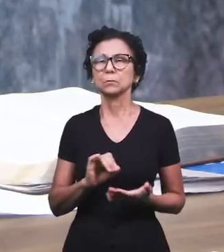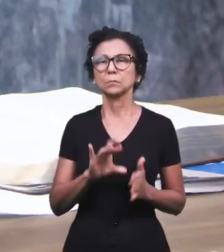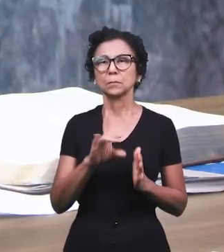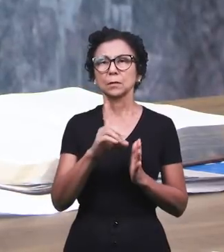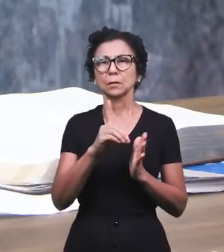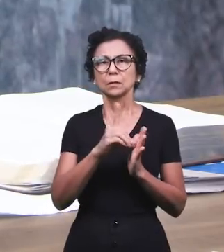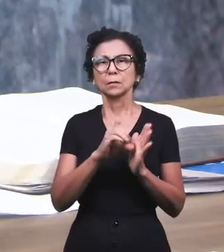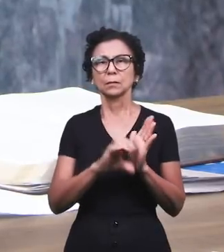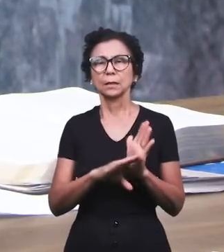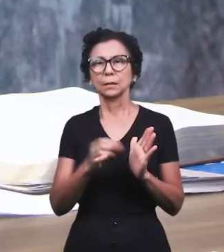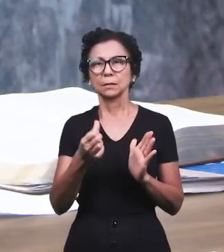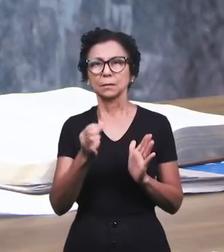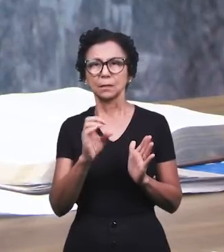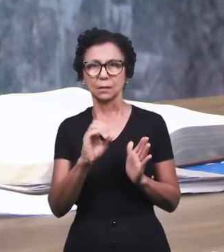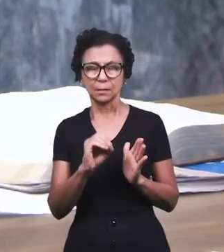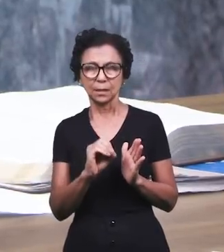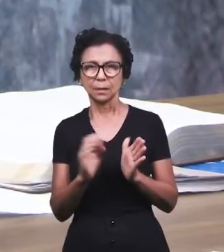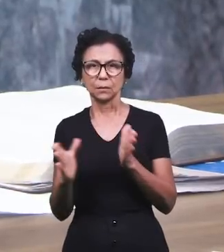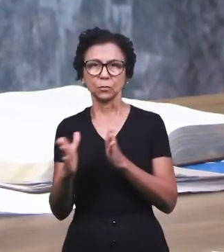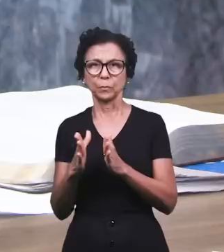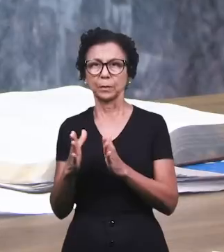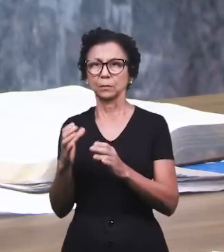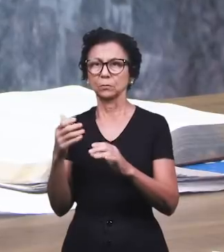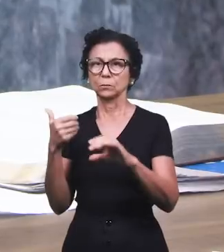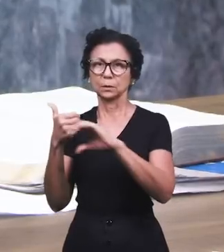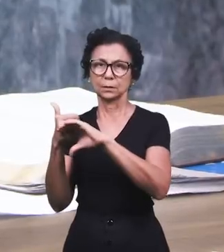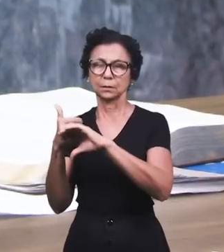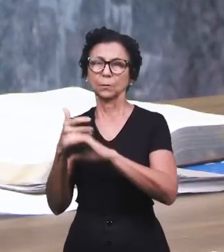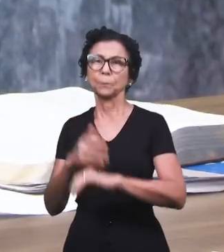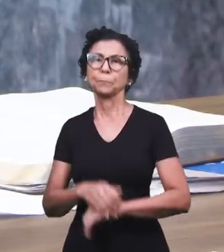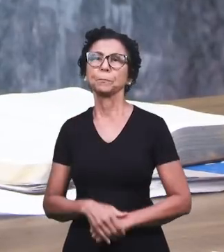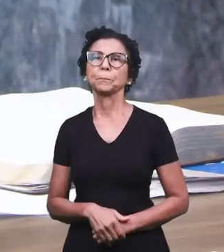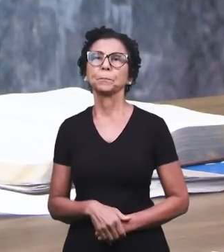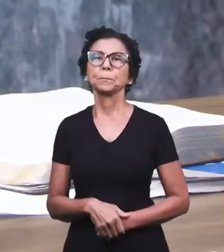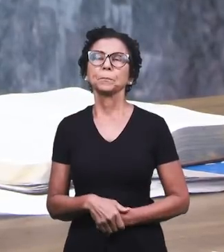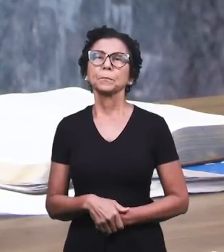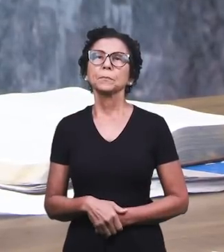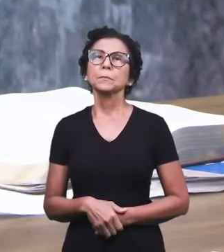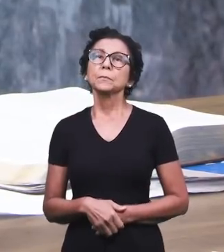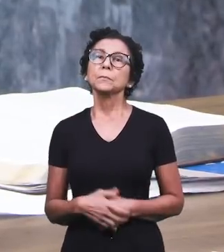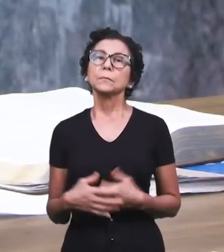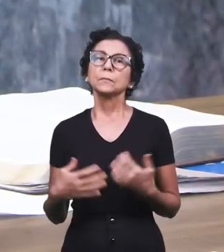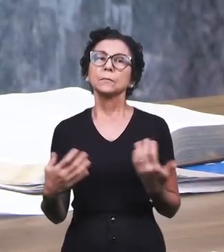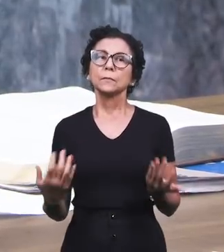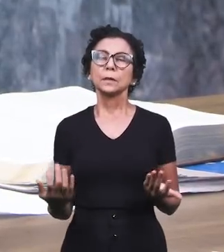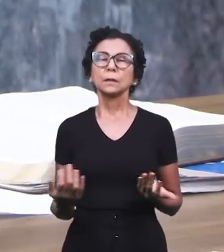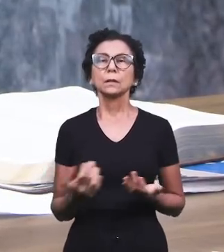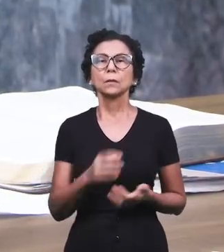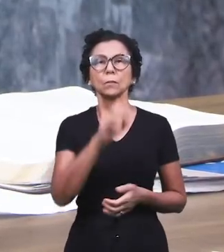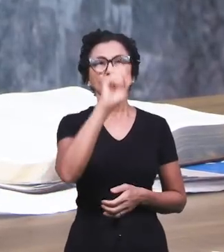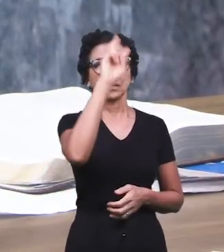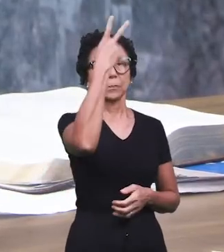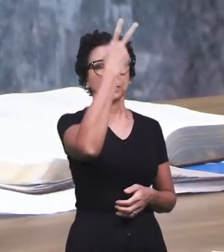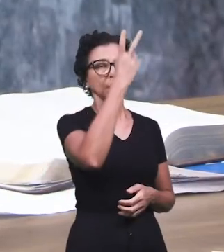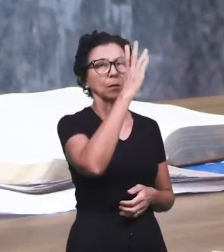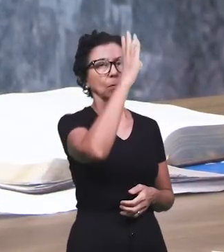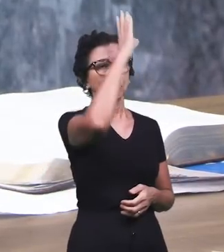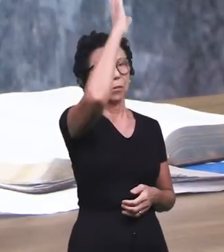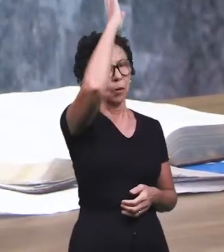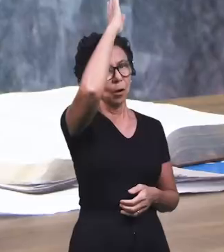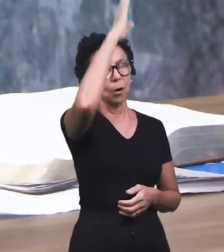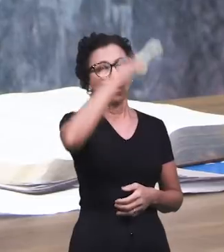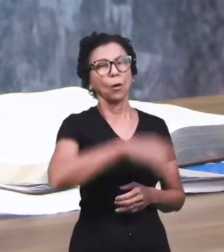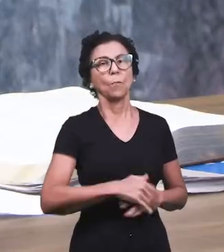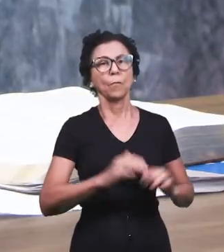da era cristã, e como resposta a isso, como resposta a essa rebelião de Roma, vêm as tropas comandadas pelo